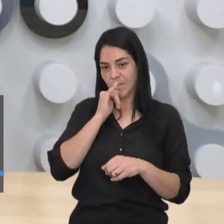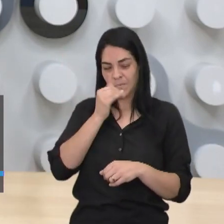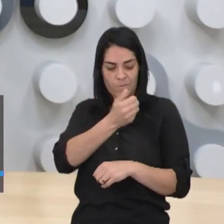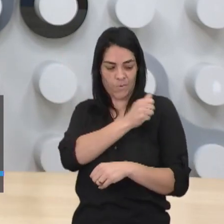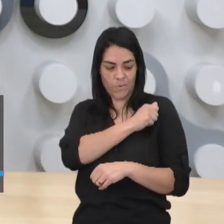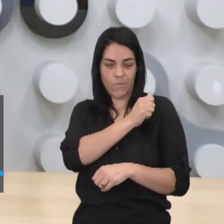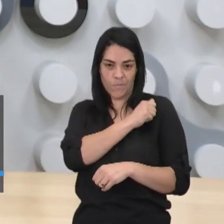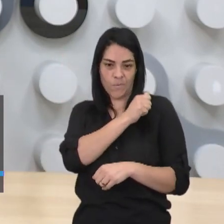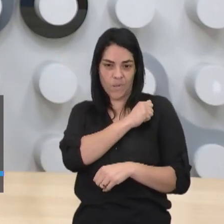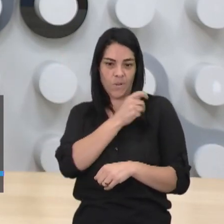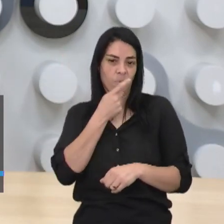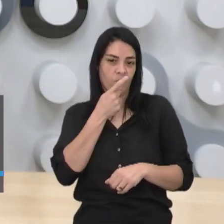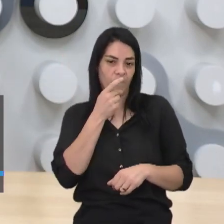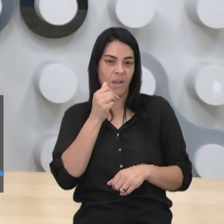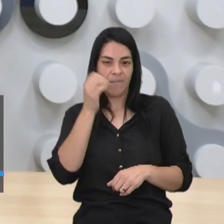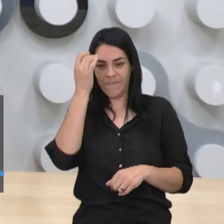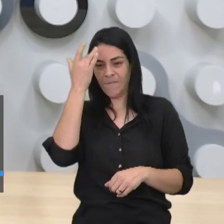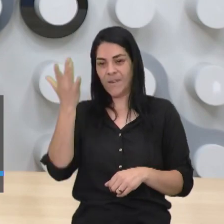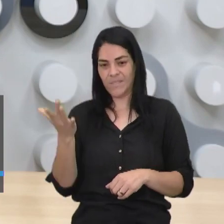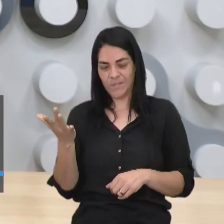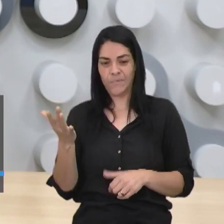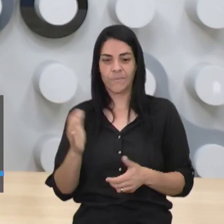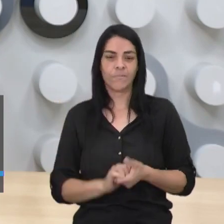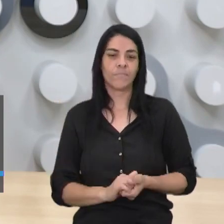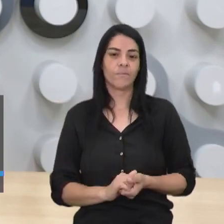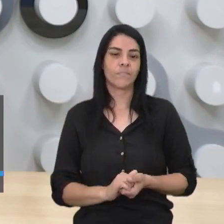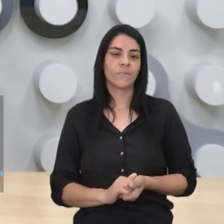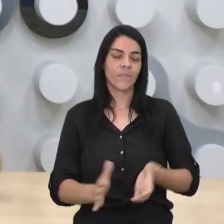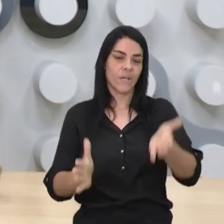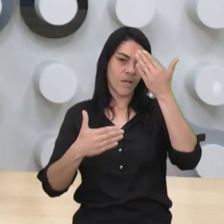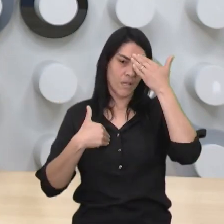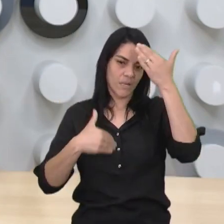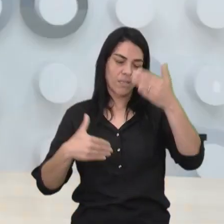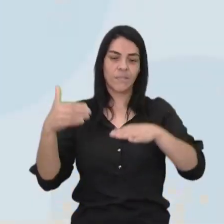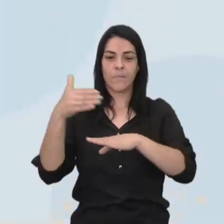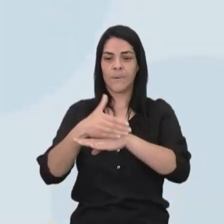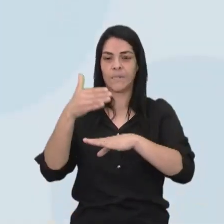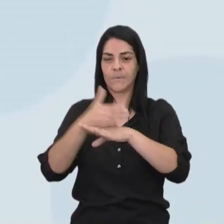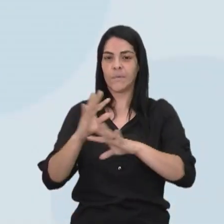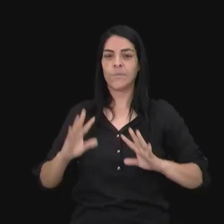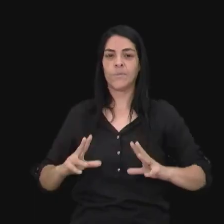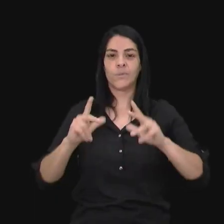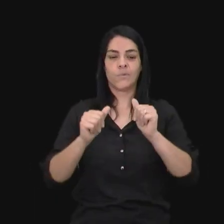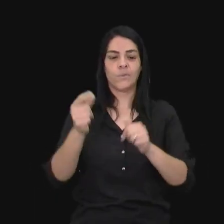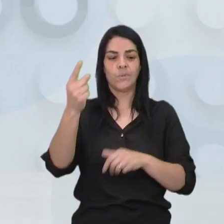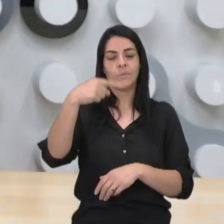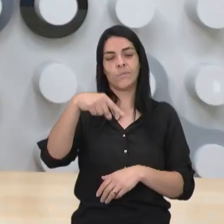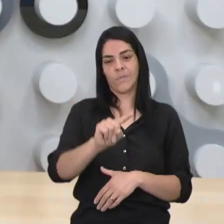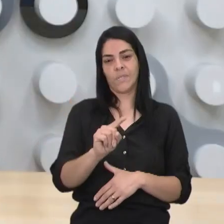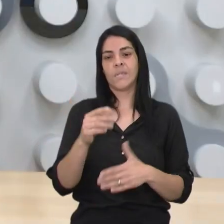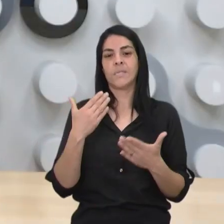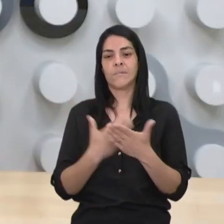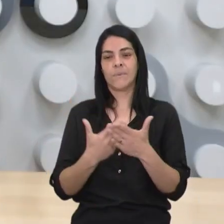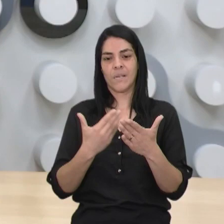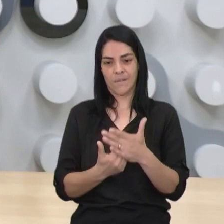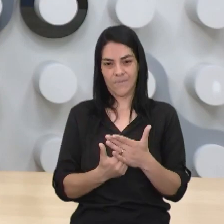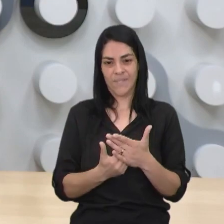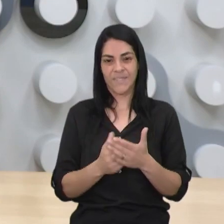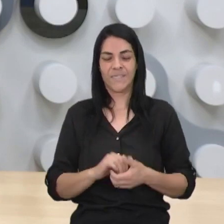fácil, tá certo? Bom, pessoal, agradeço a participação de todos vocês aí para essa aula.